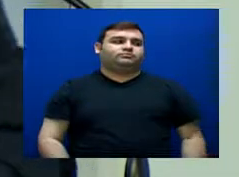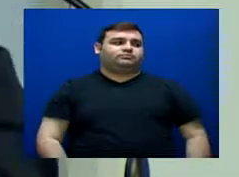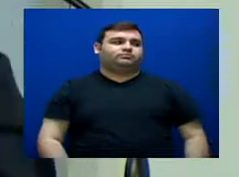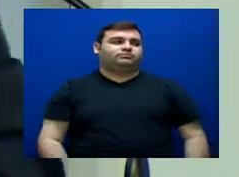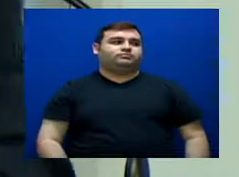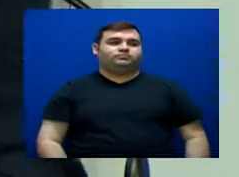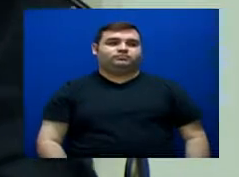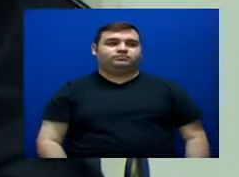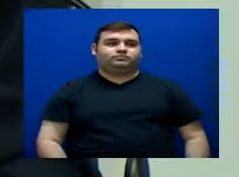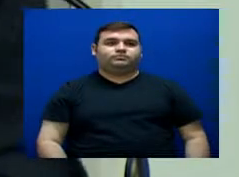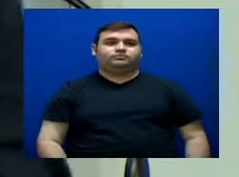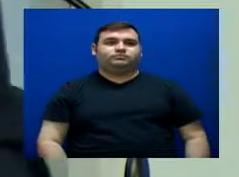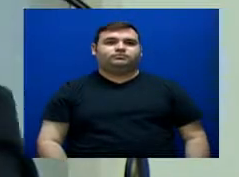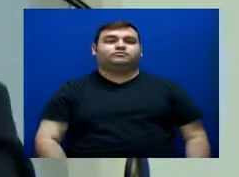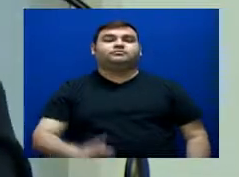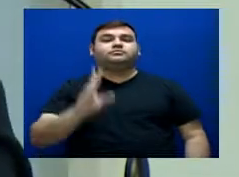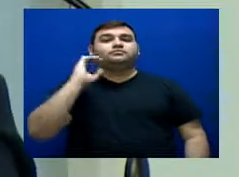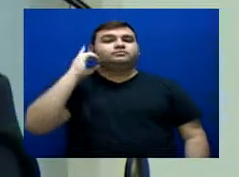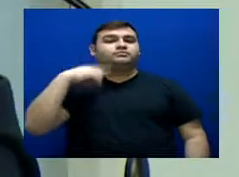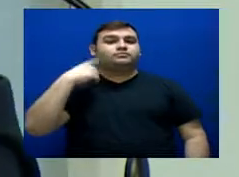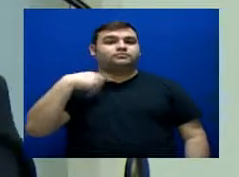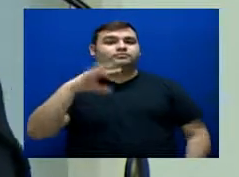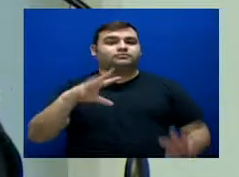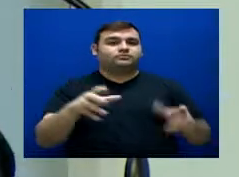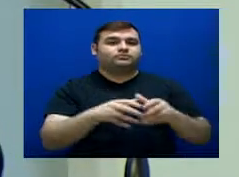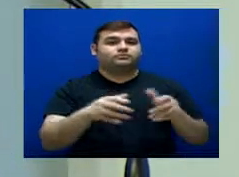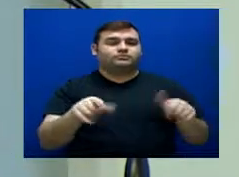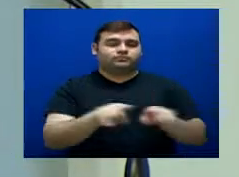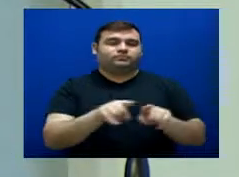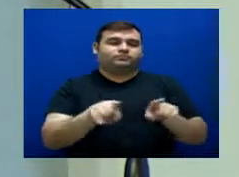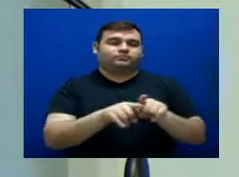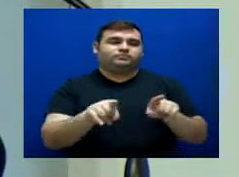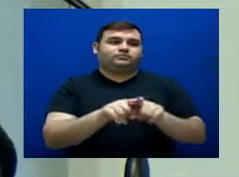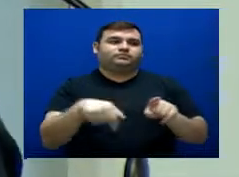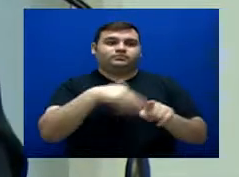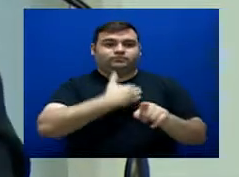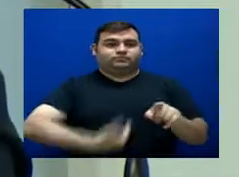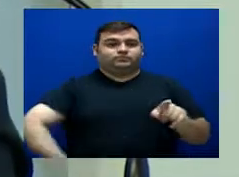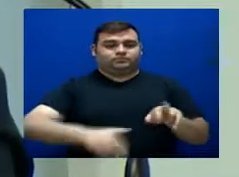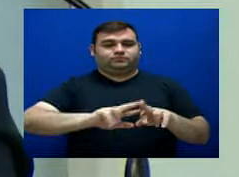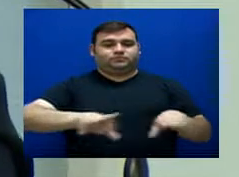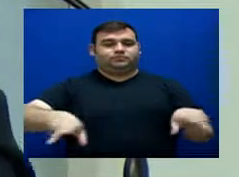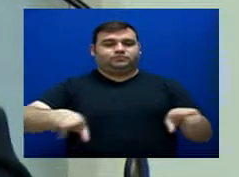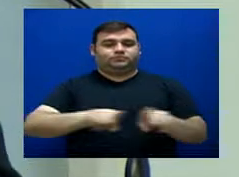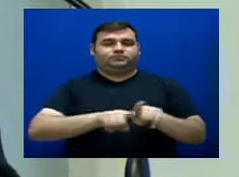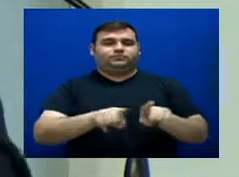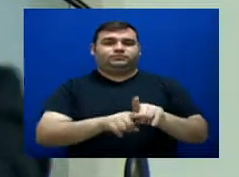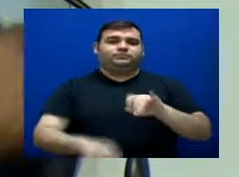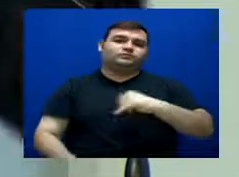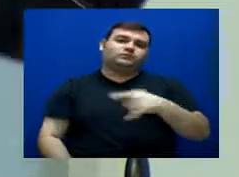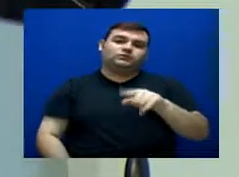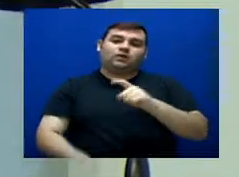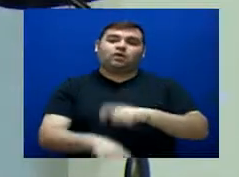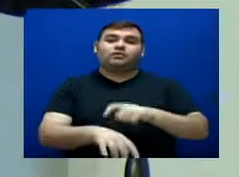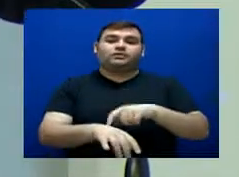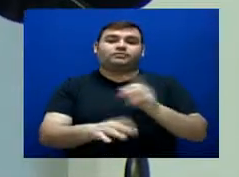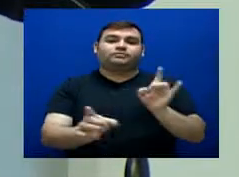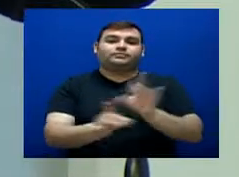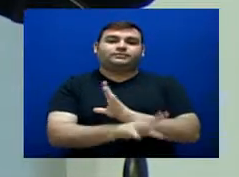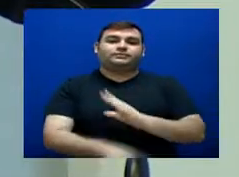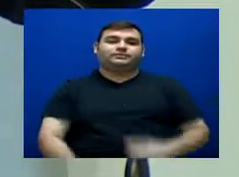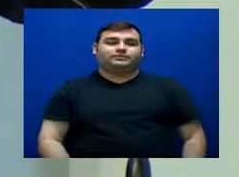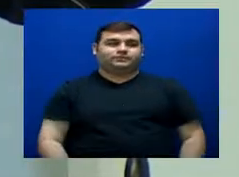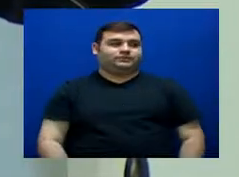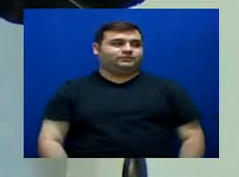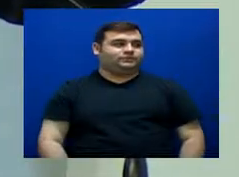e os nossos deputados estaduais e federais. Seu João. E o nosso governo. Seu João, encerrou o tempo do senhor.